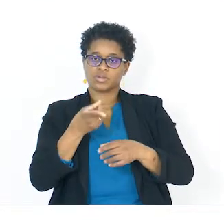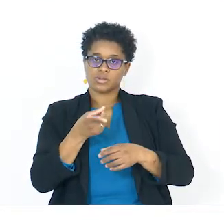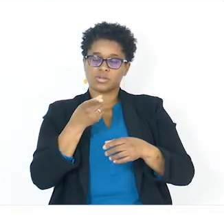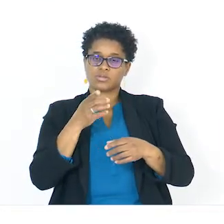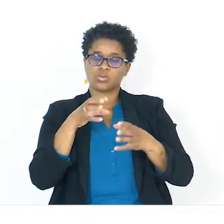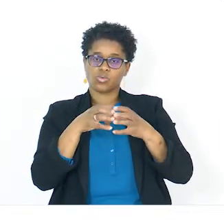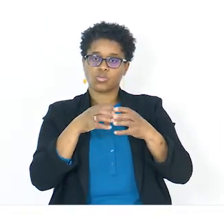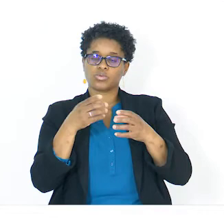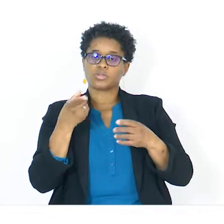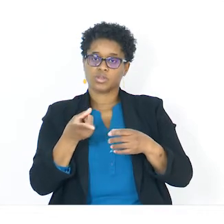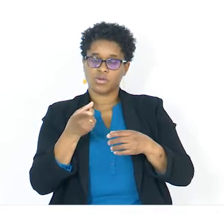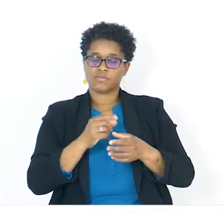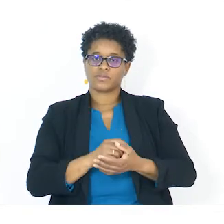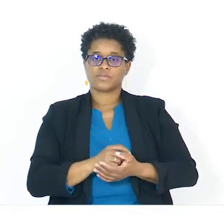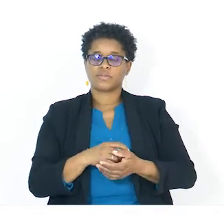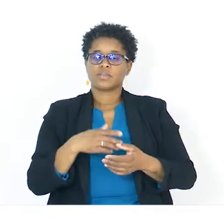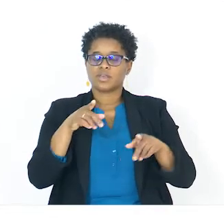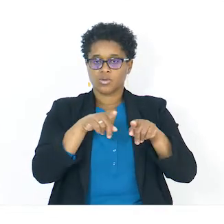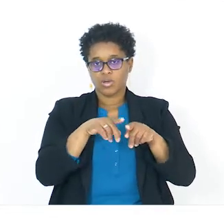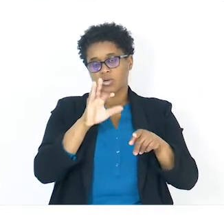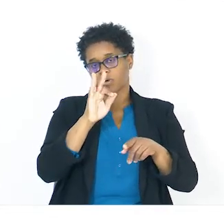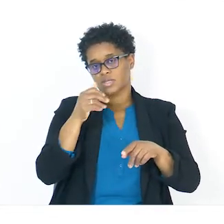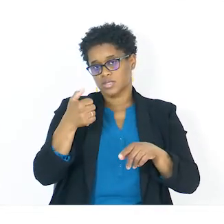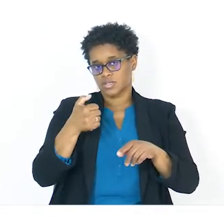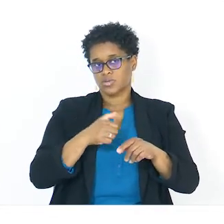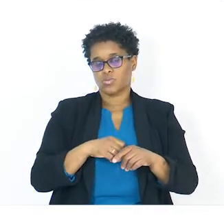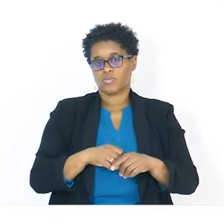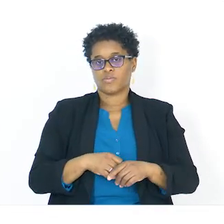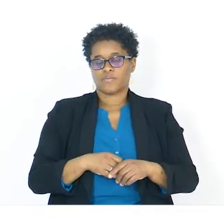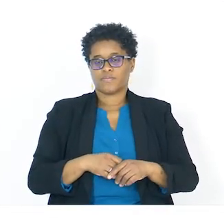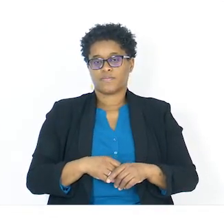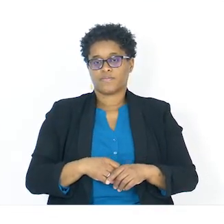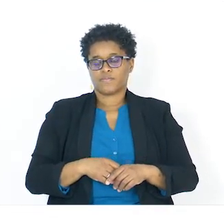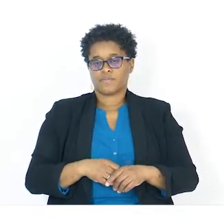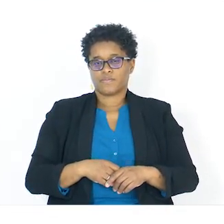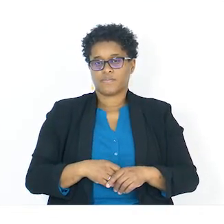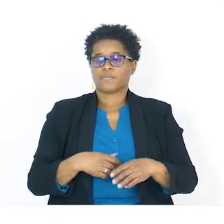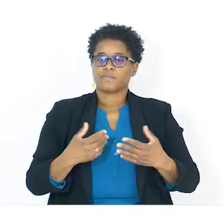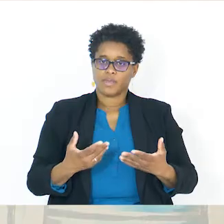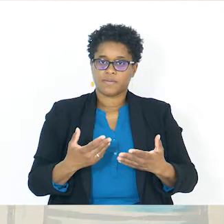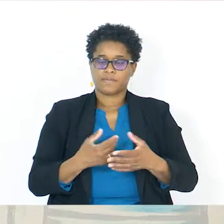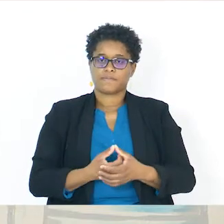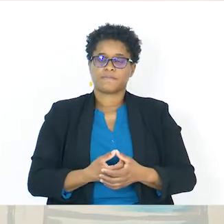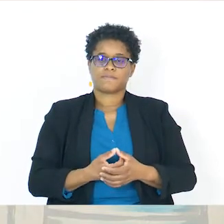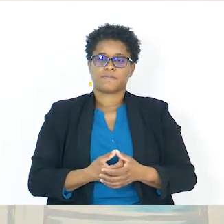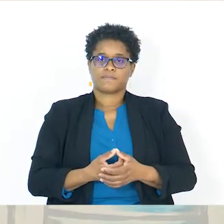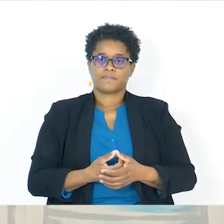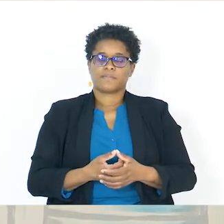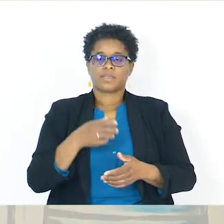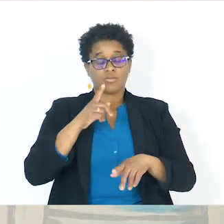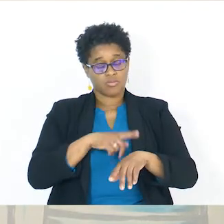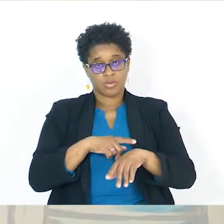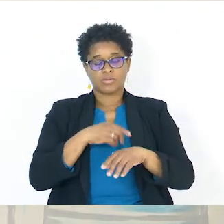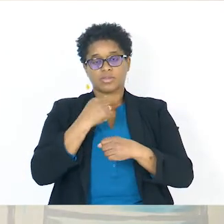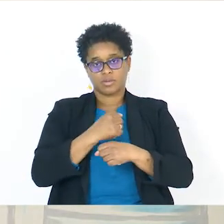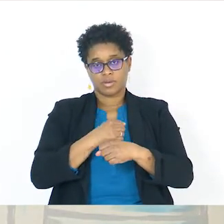grupos de 9, que é igual a 45. Bem, agora é